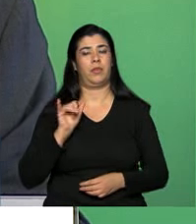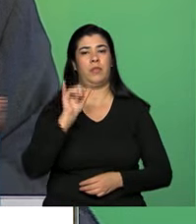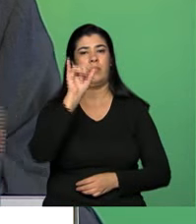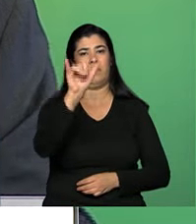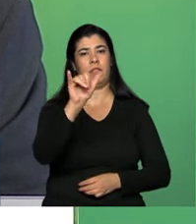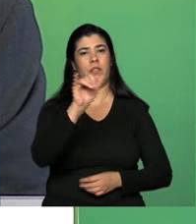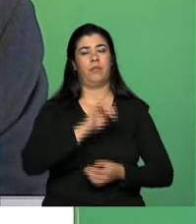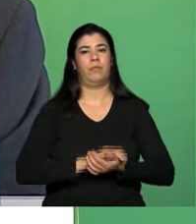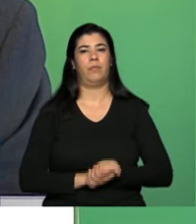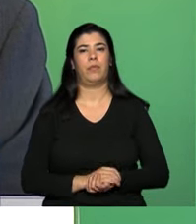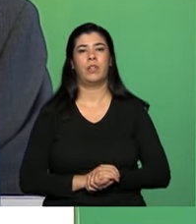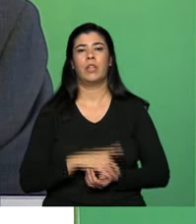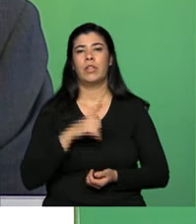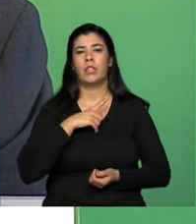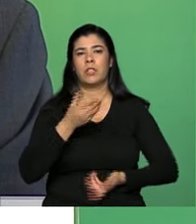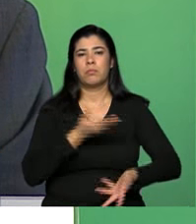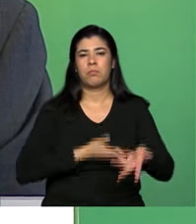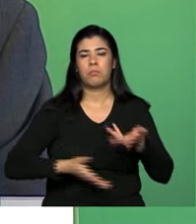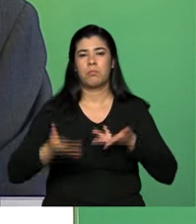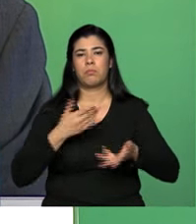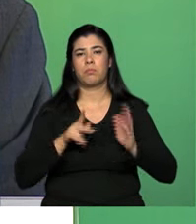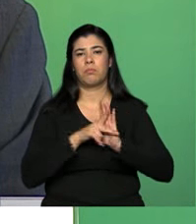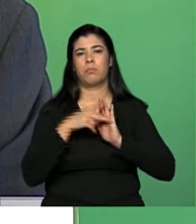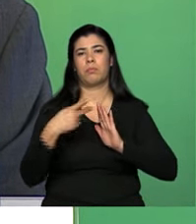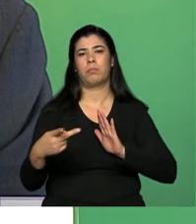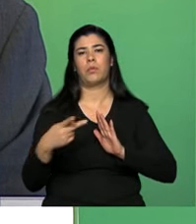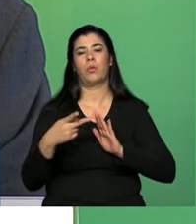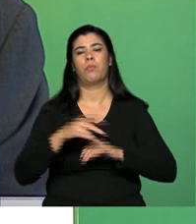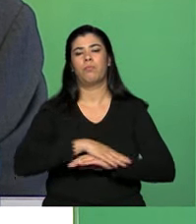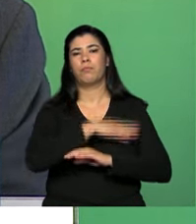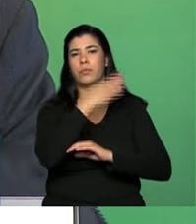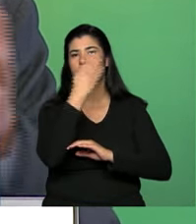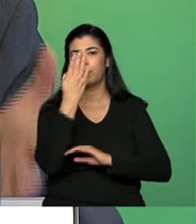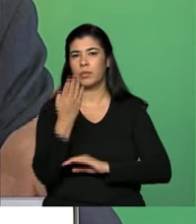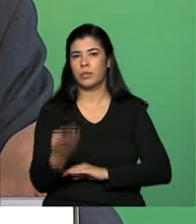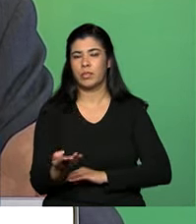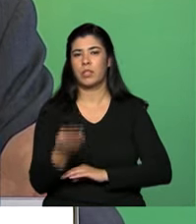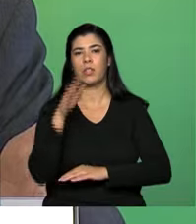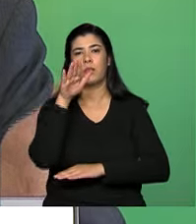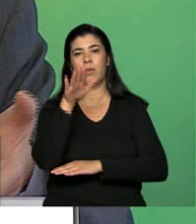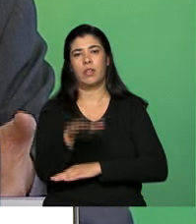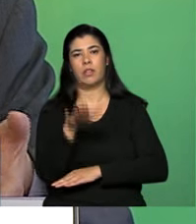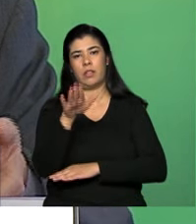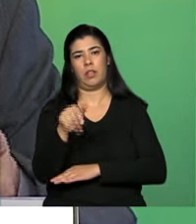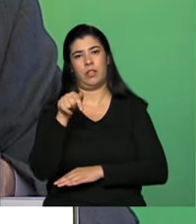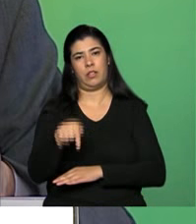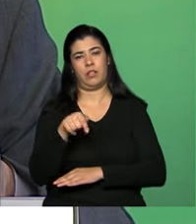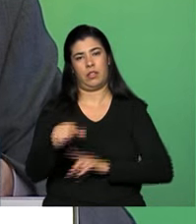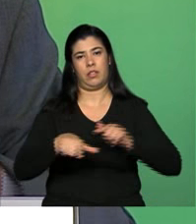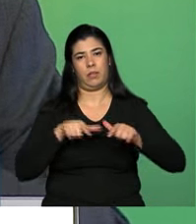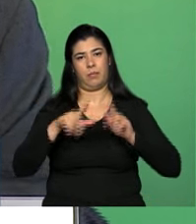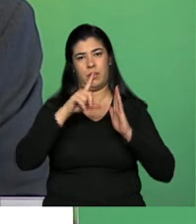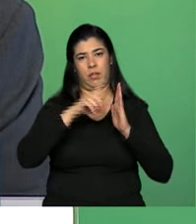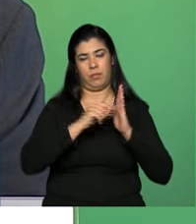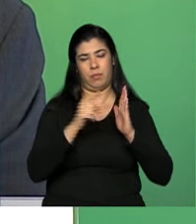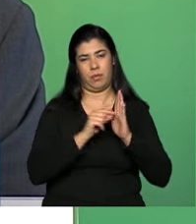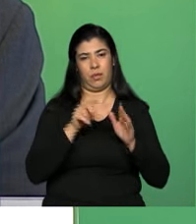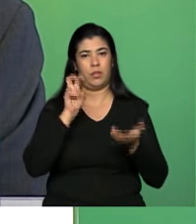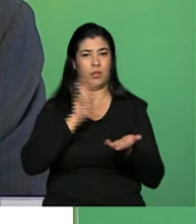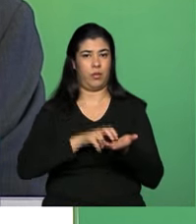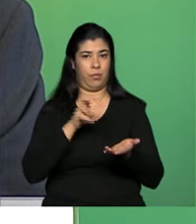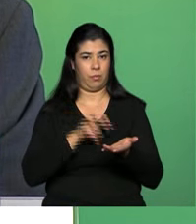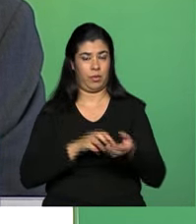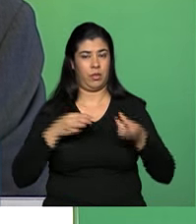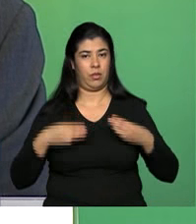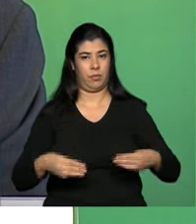um uma dedicação em período integral aos dois Ministérios período da tarde aqui no palácio e período da manhã no ministério